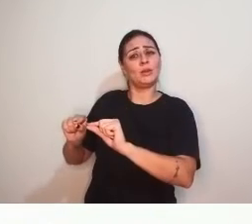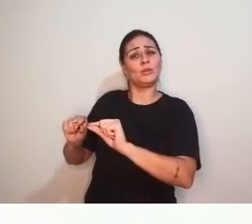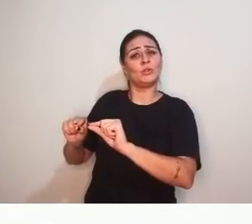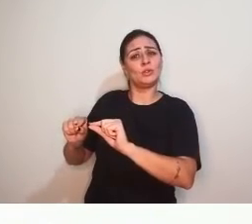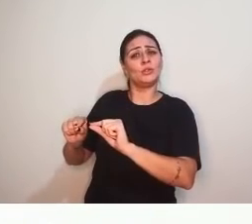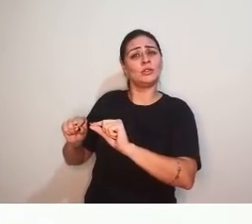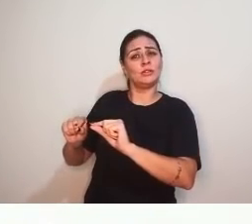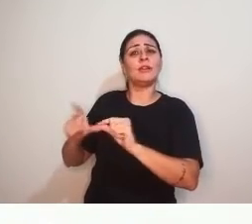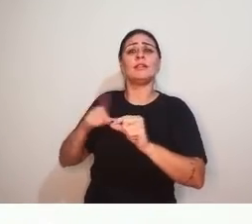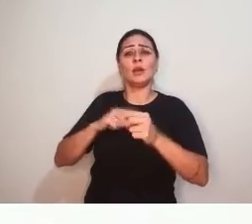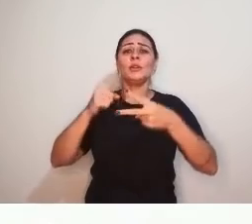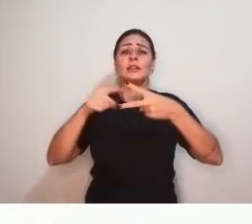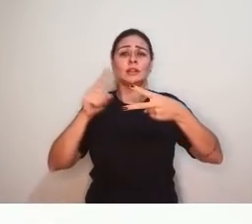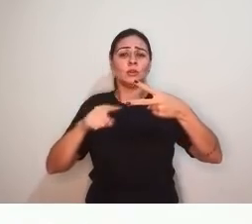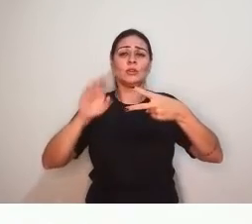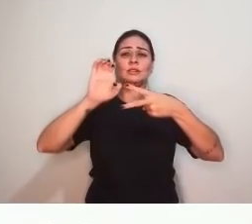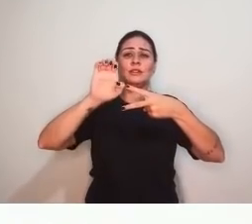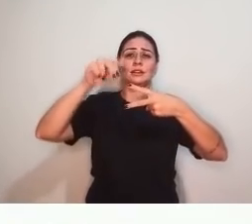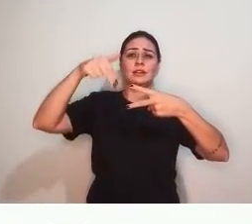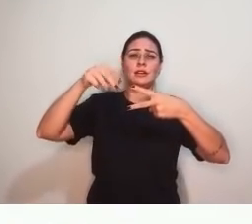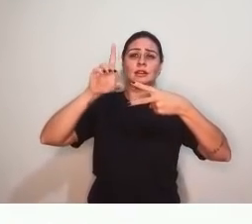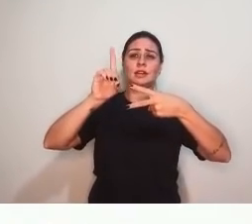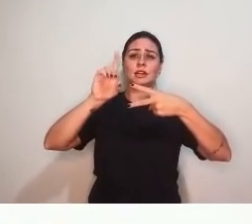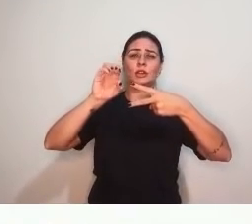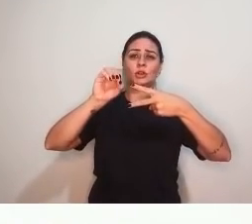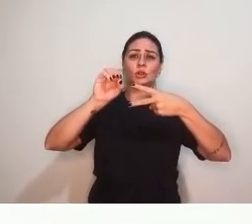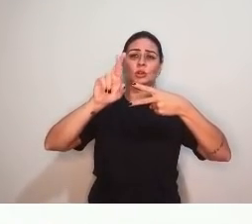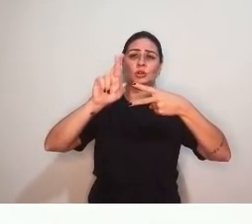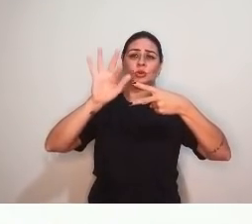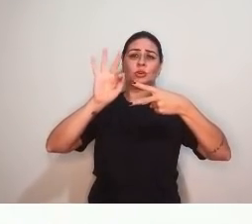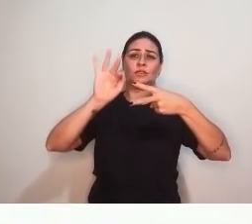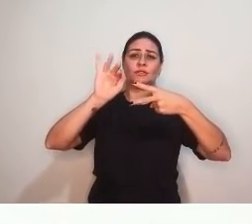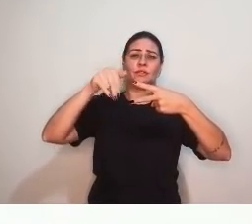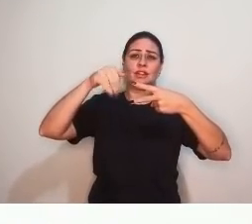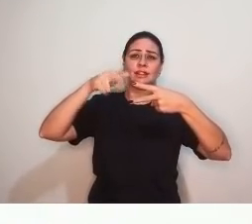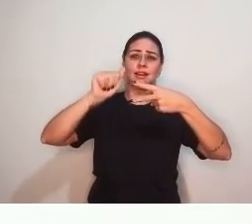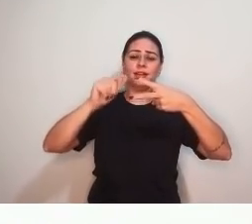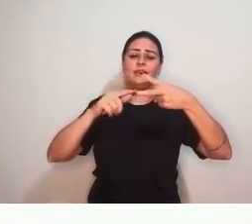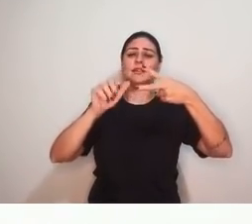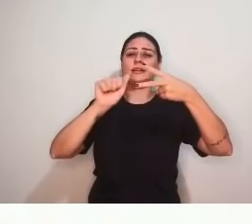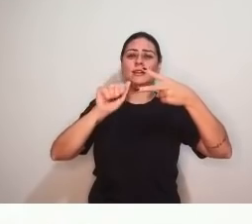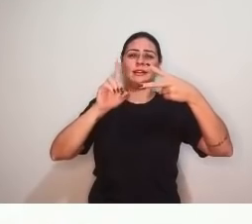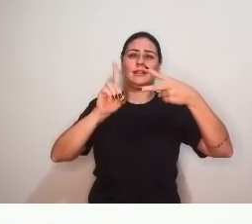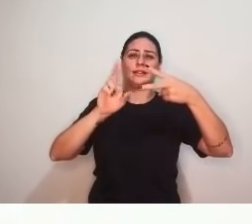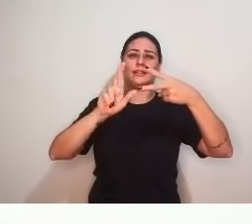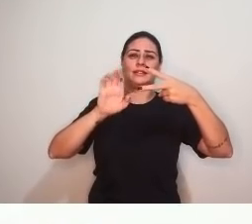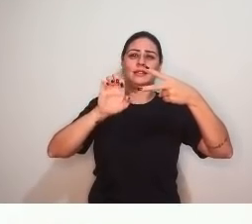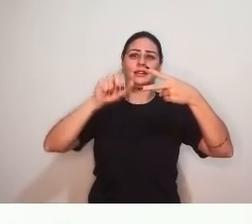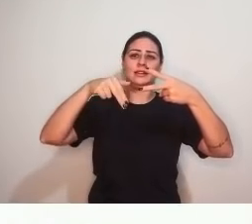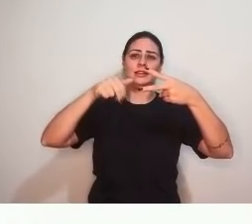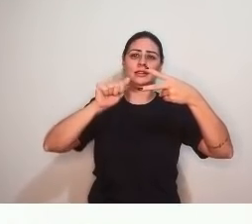minimizar. Entre eles estão a endorfina e a adrenalina. A adrenalina, sempre que o aluno